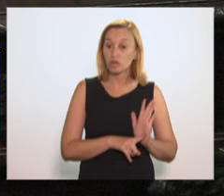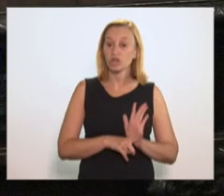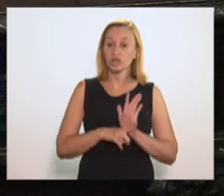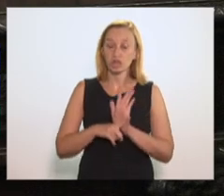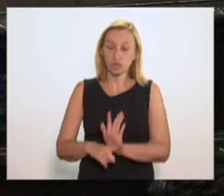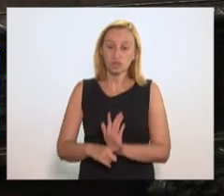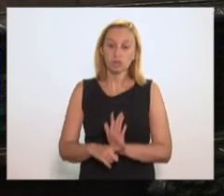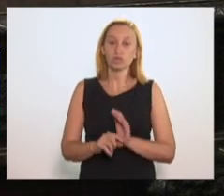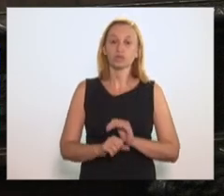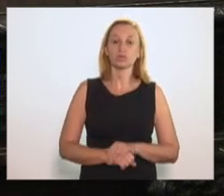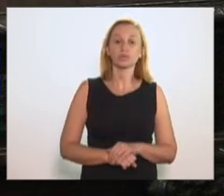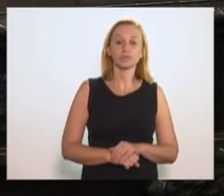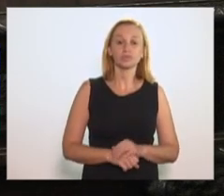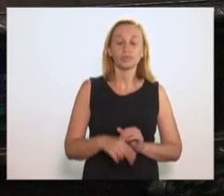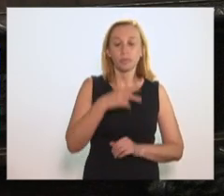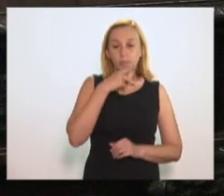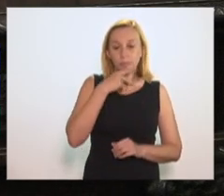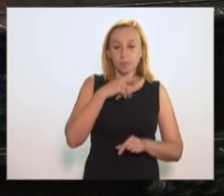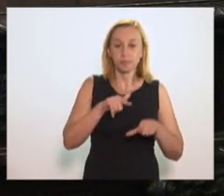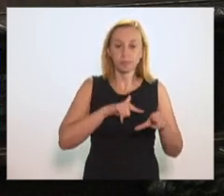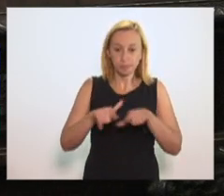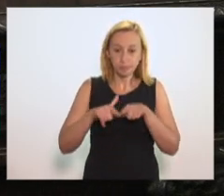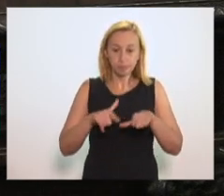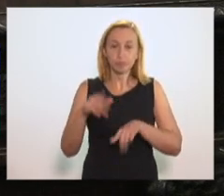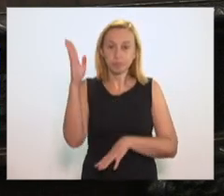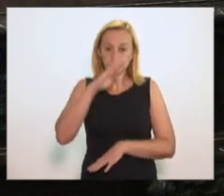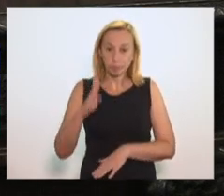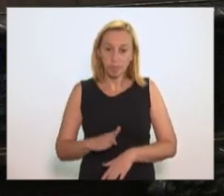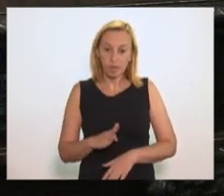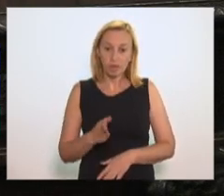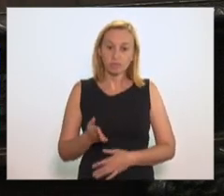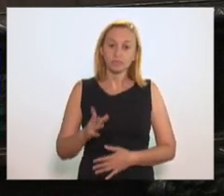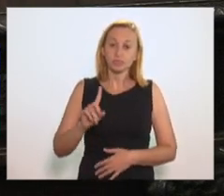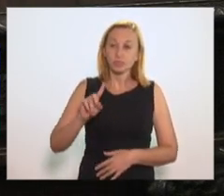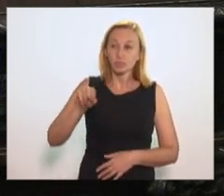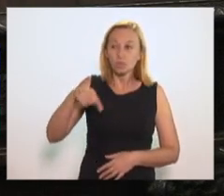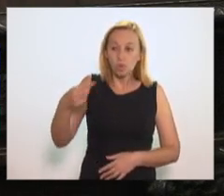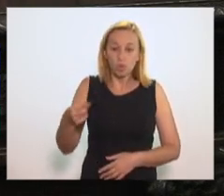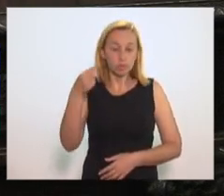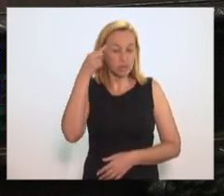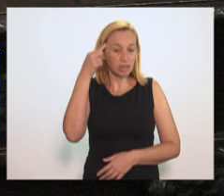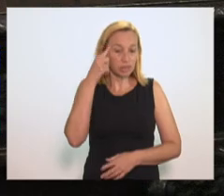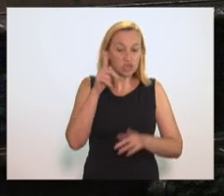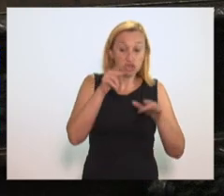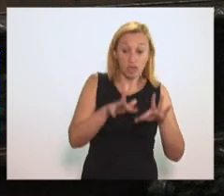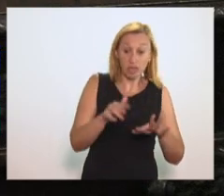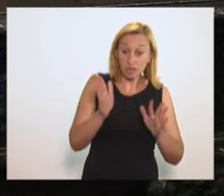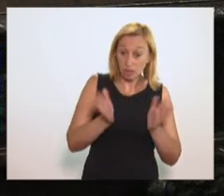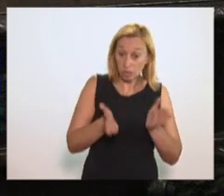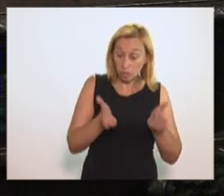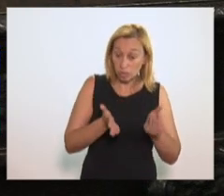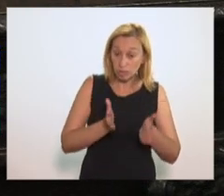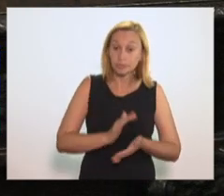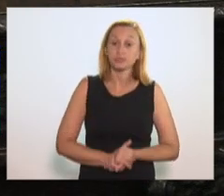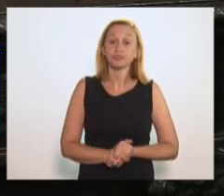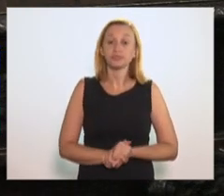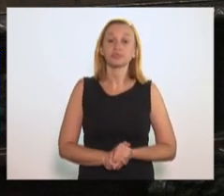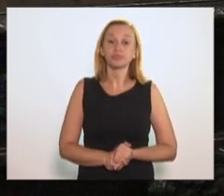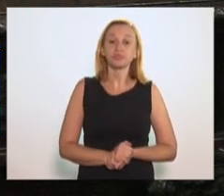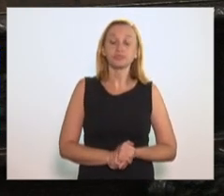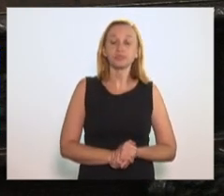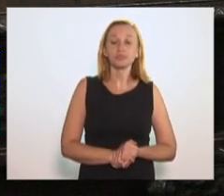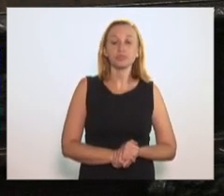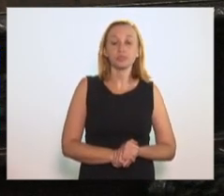avançadas do partido trabalhista brasileiro que naquela época tinha uma outra concepção muito diferente do atual partido trabalhista